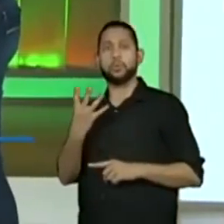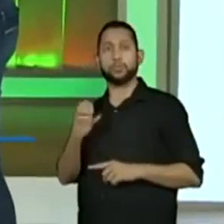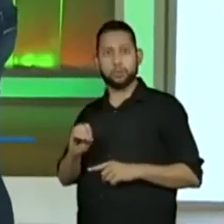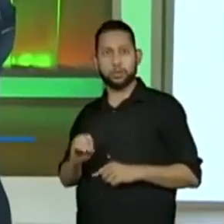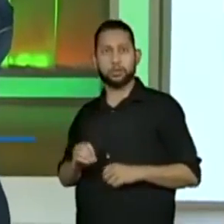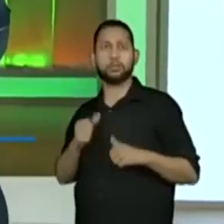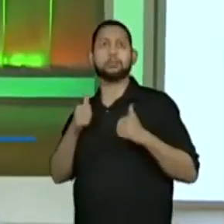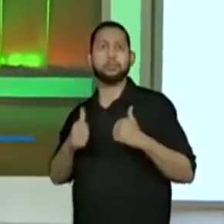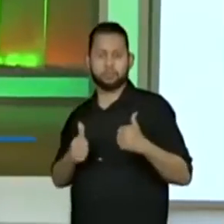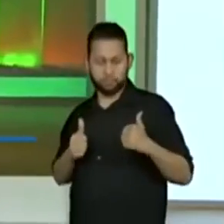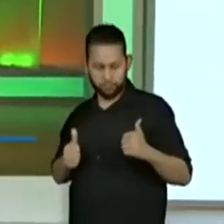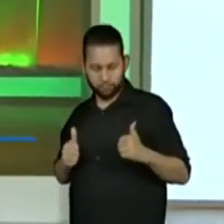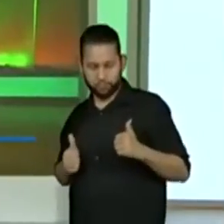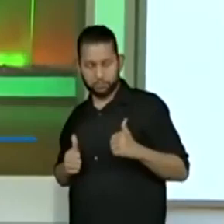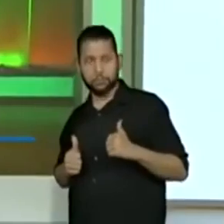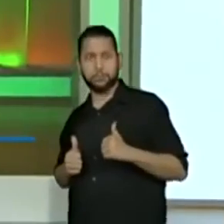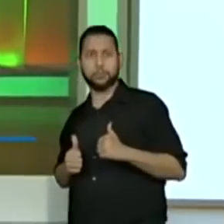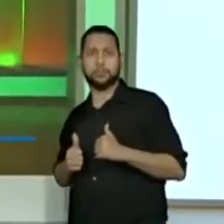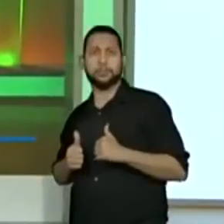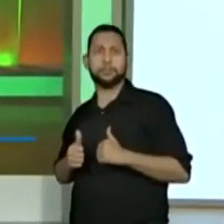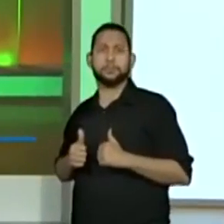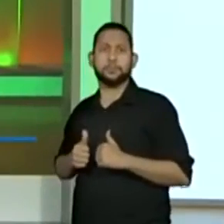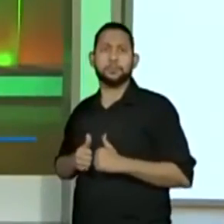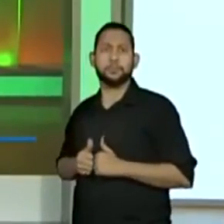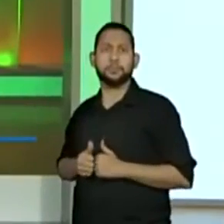passar um tracinho aqui